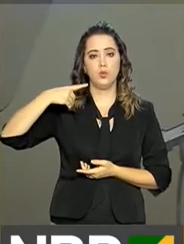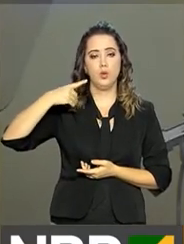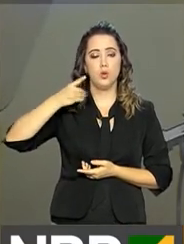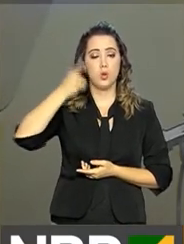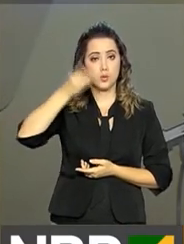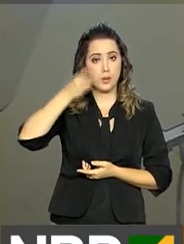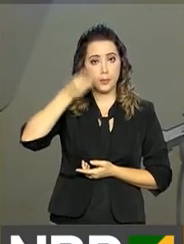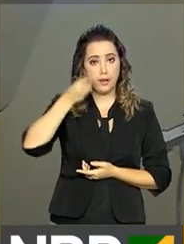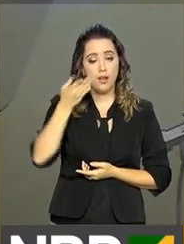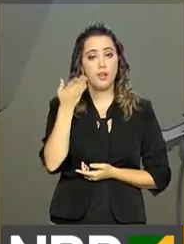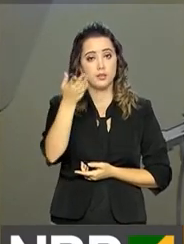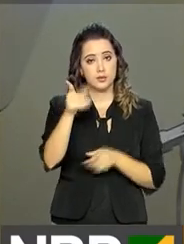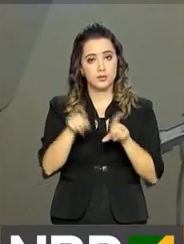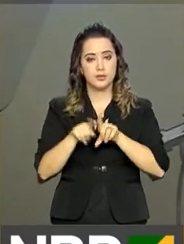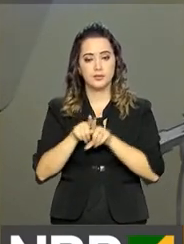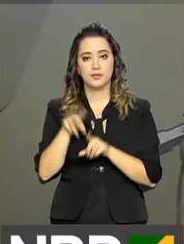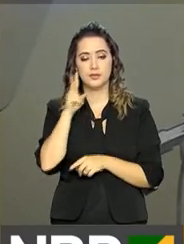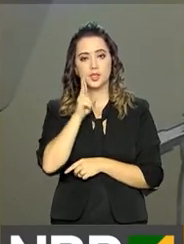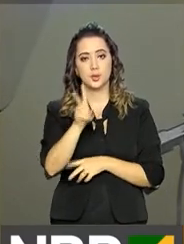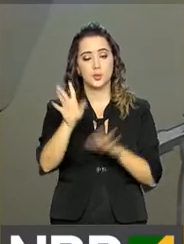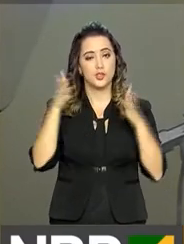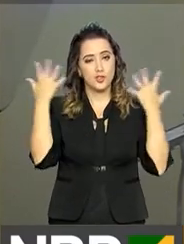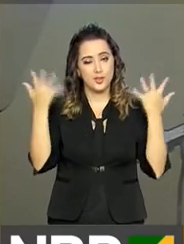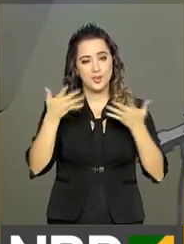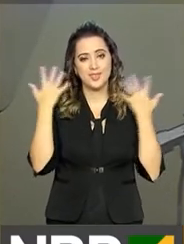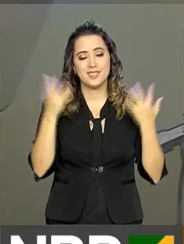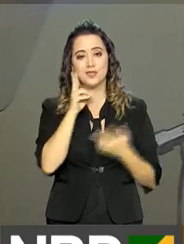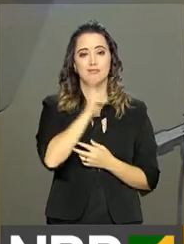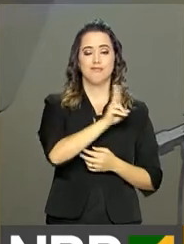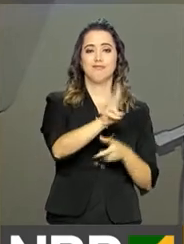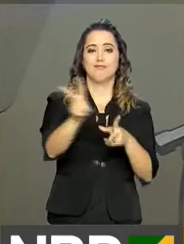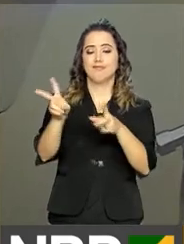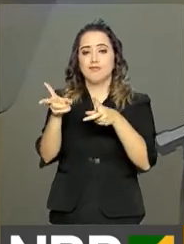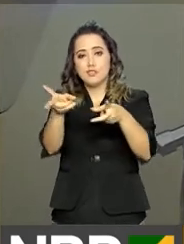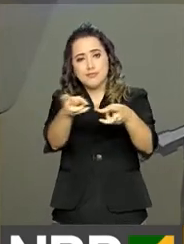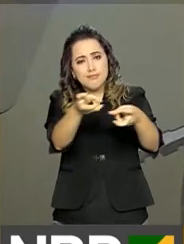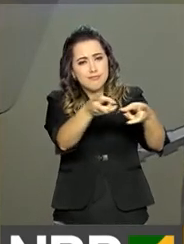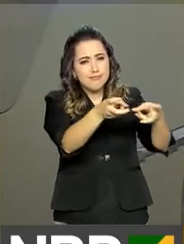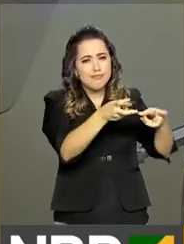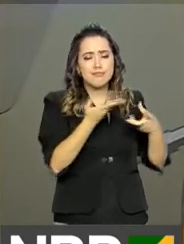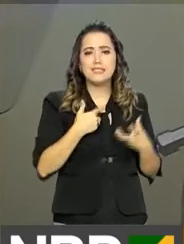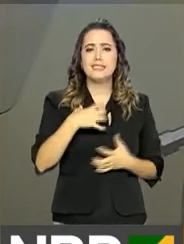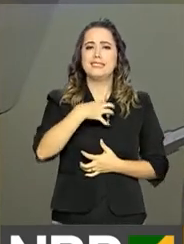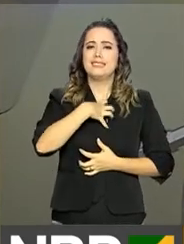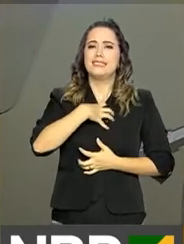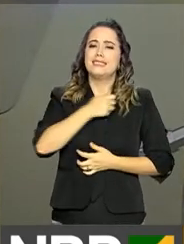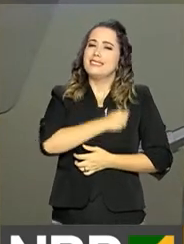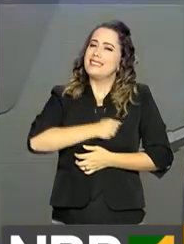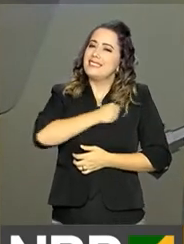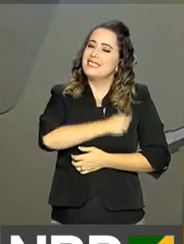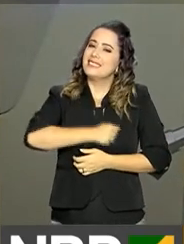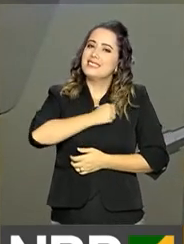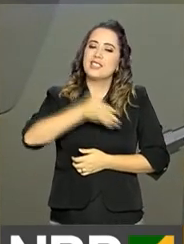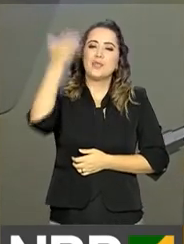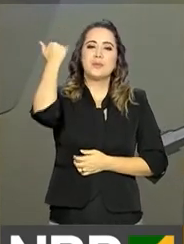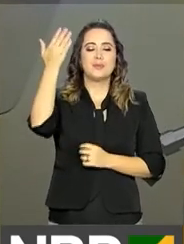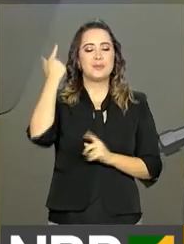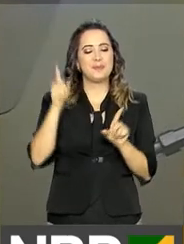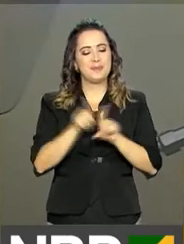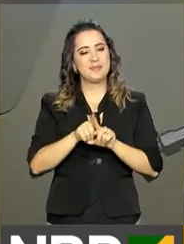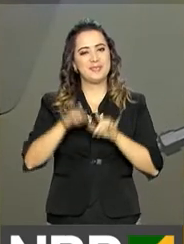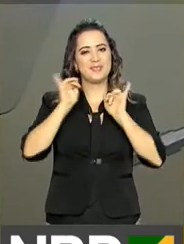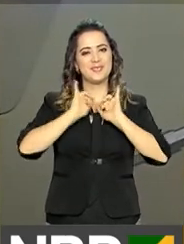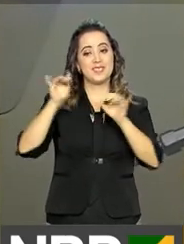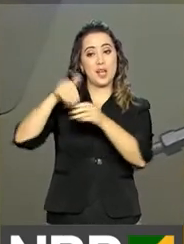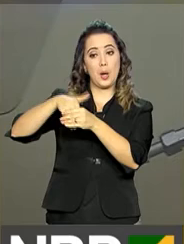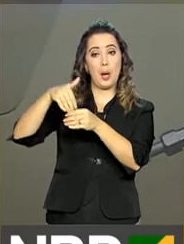Vejo com tanta alegria as fisionomias conhecidas que eu começo a sentir saudade do tempo que eu fazia campanha